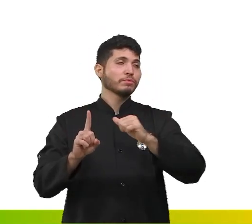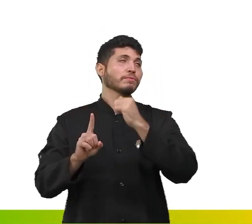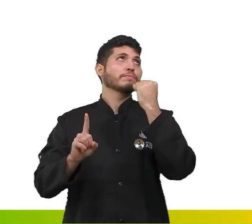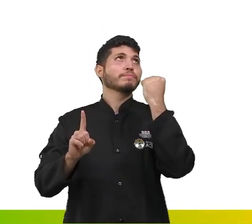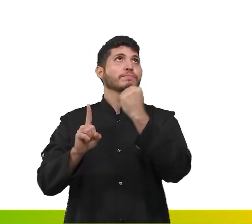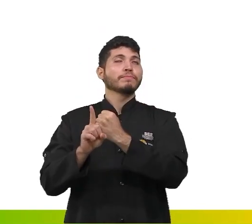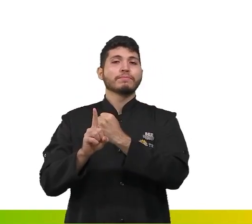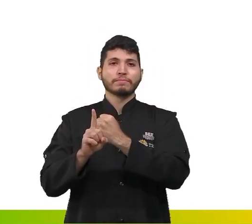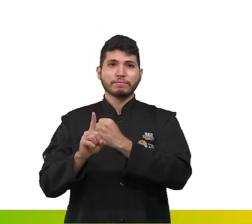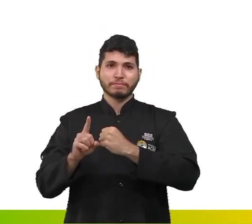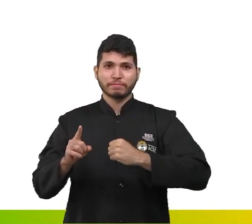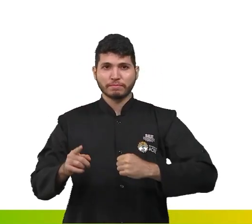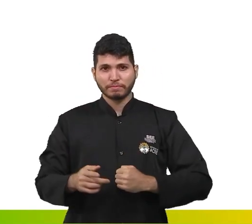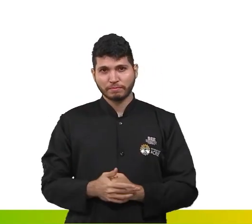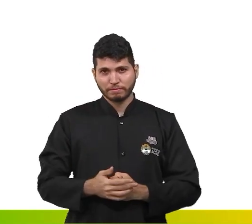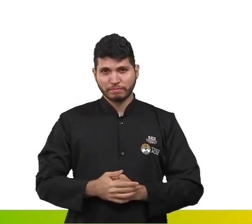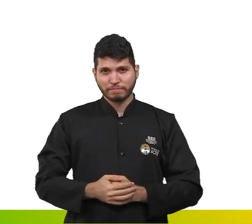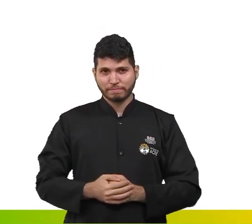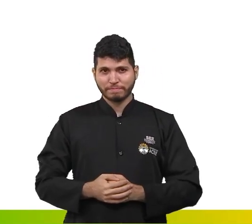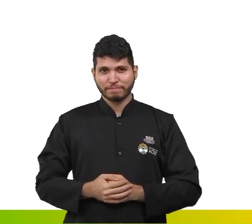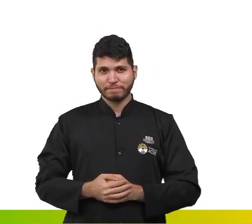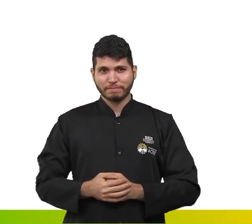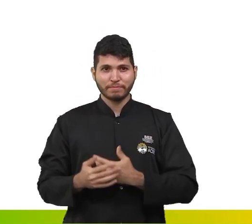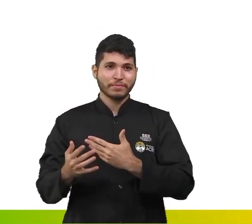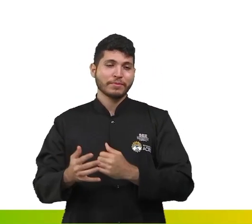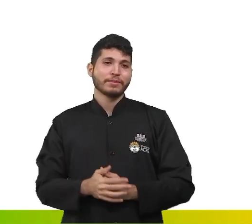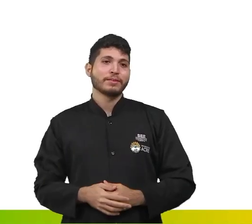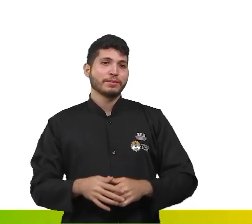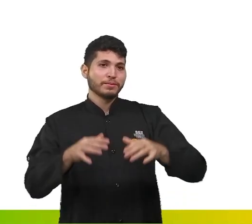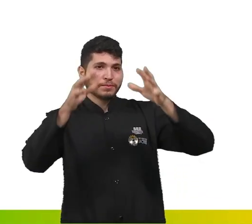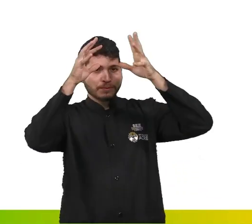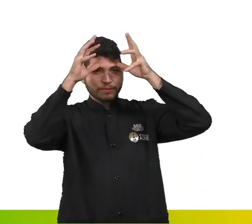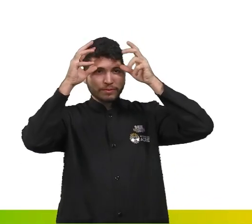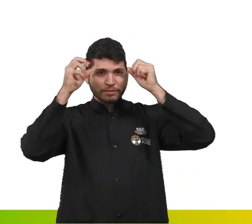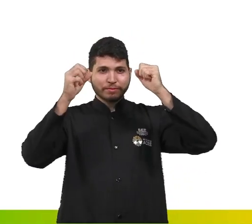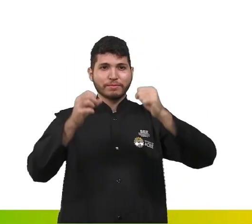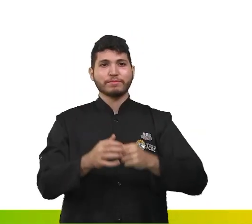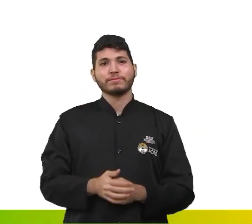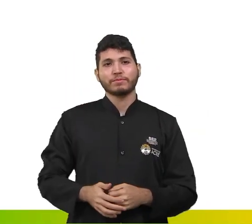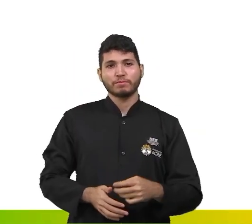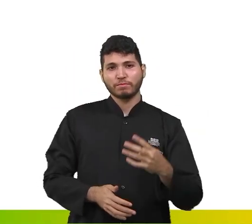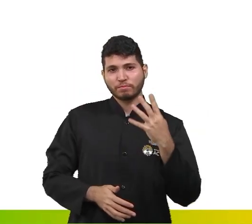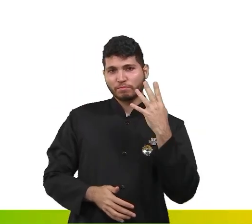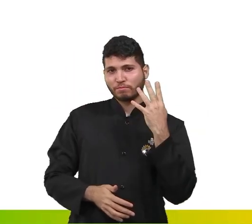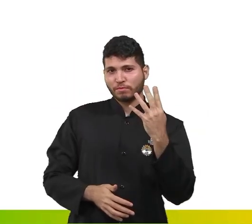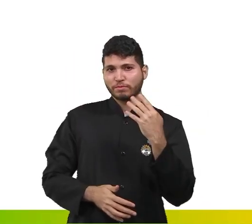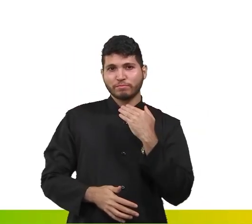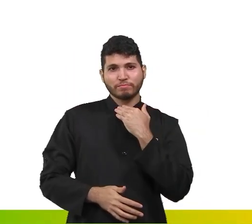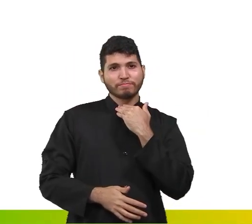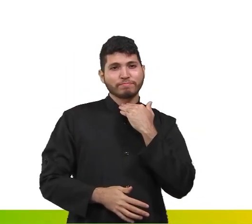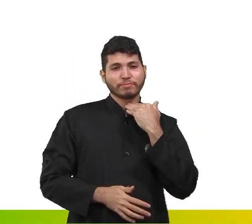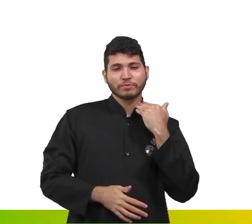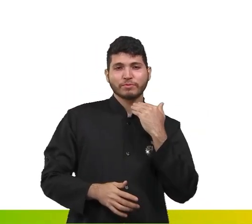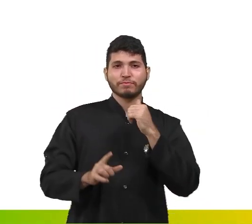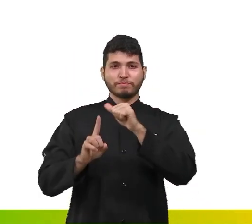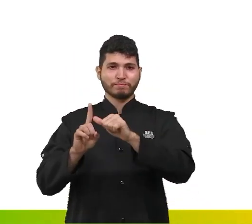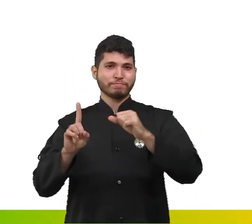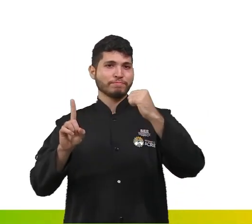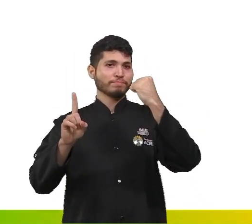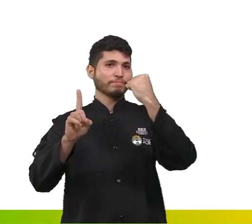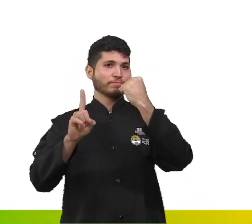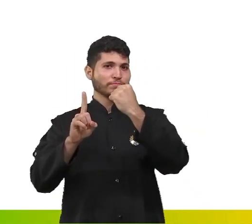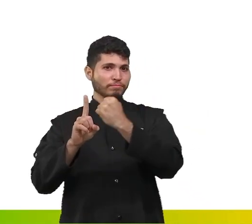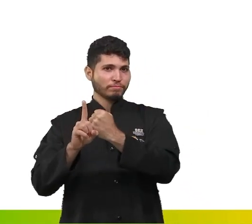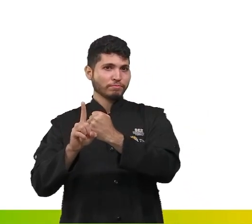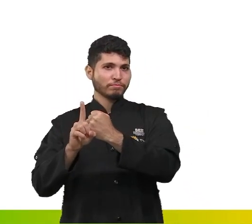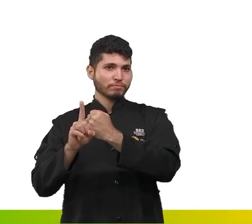Terceiro dado, o Acre teve 4 casos de feminicídio no primeiro semestre de 2025. Aqui nós estamos falando